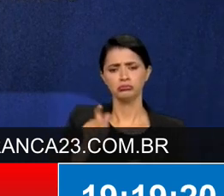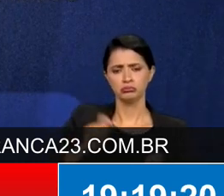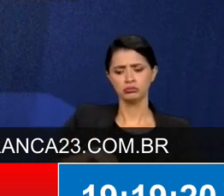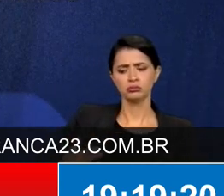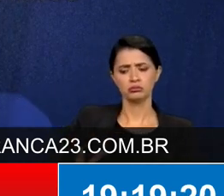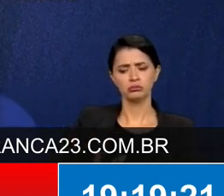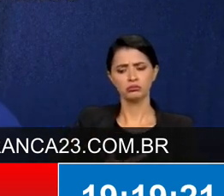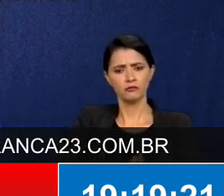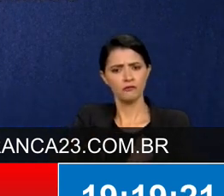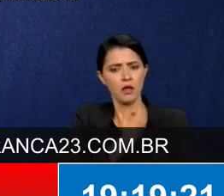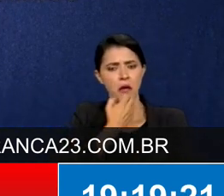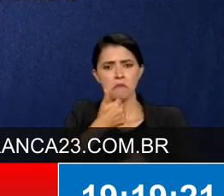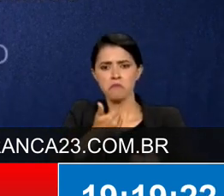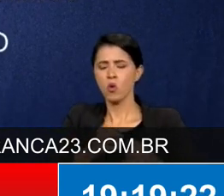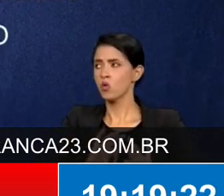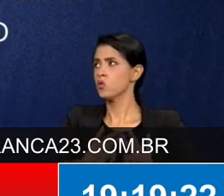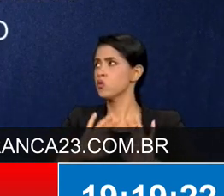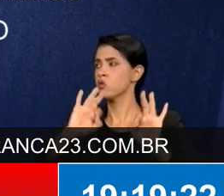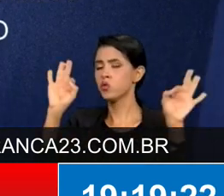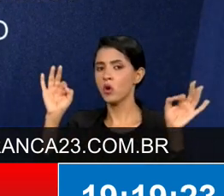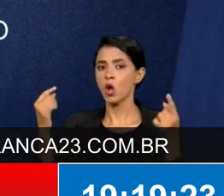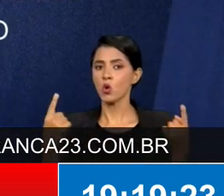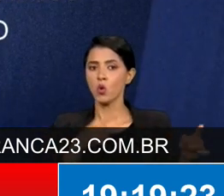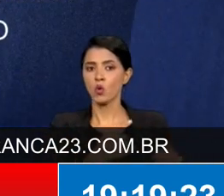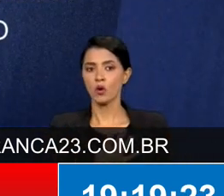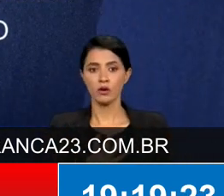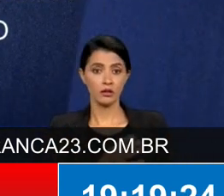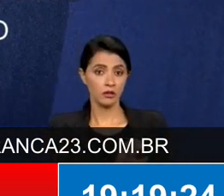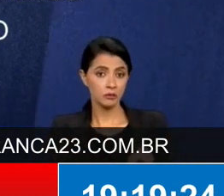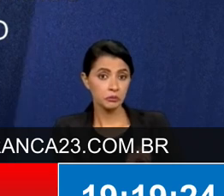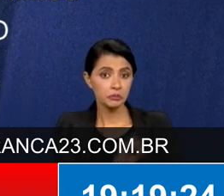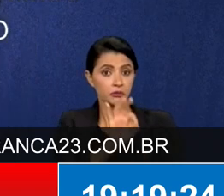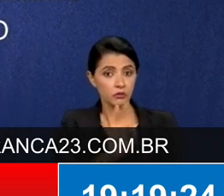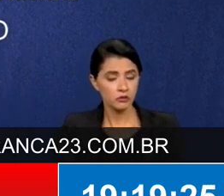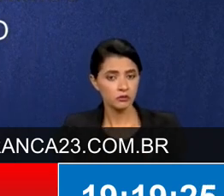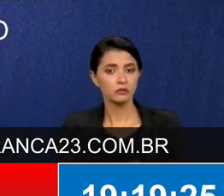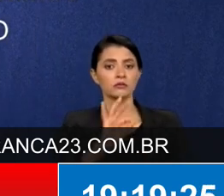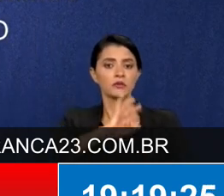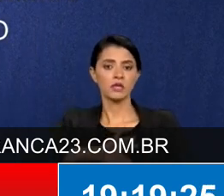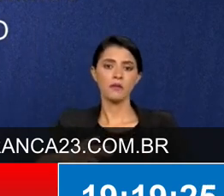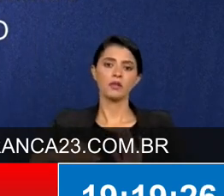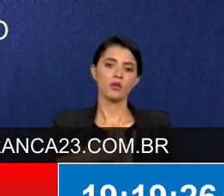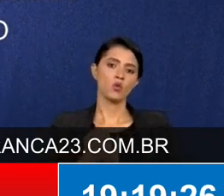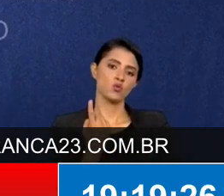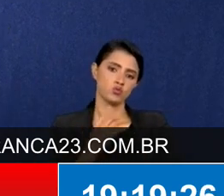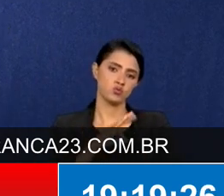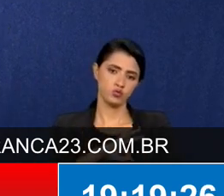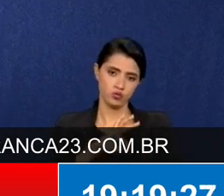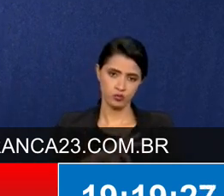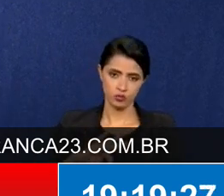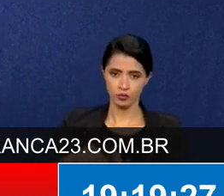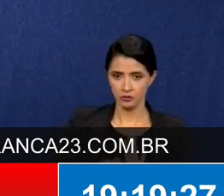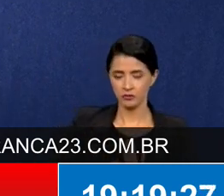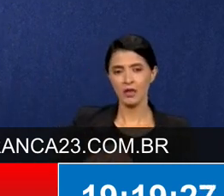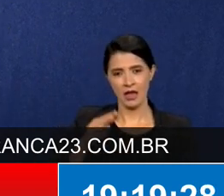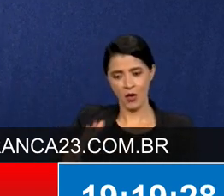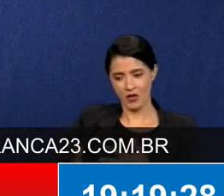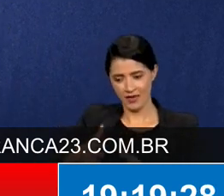qualidade de vida boa ou ótima, contra 40% dos que recebem até 1 salário mínimo. Em relação ao